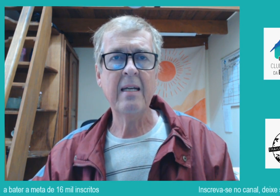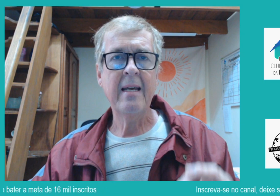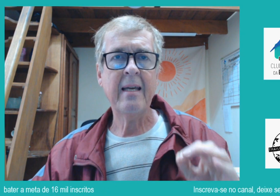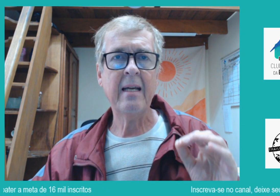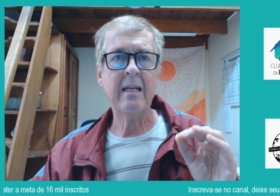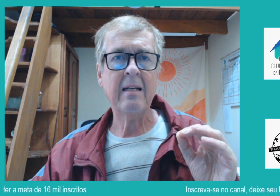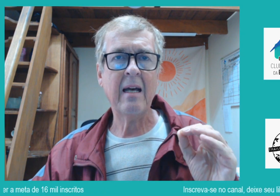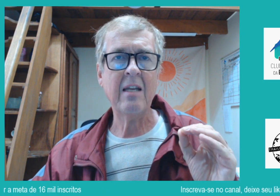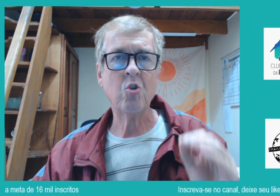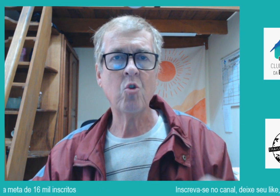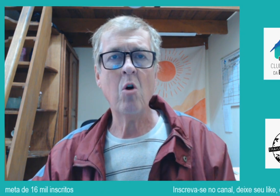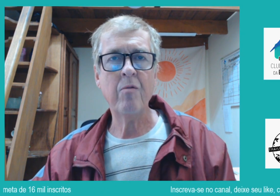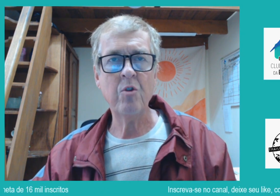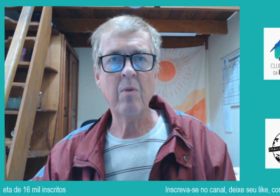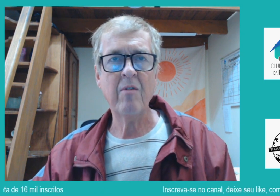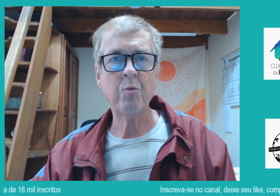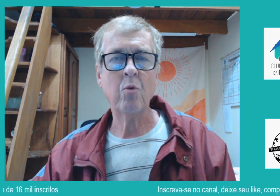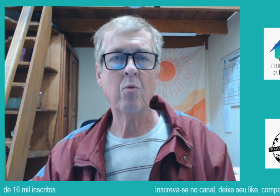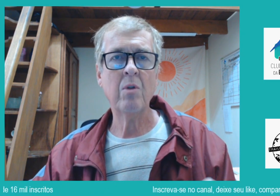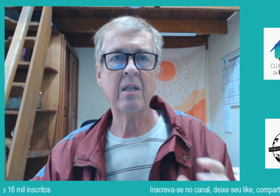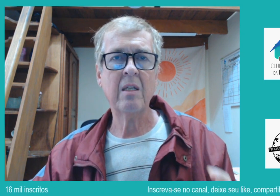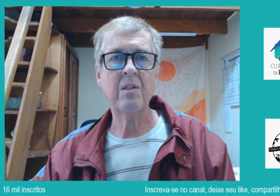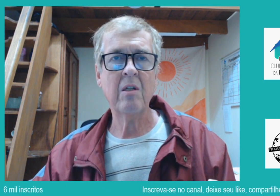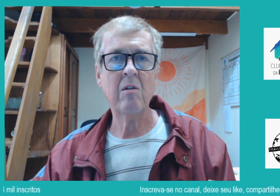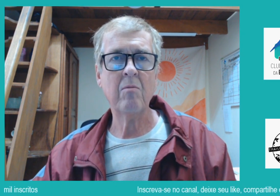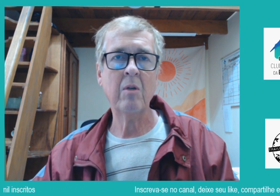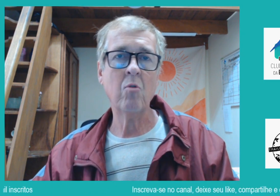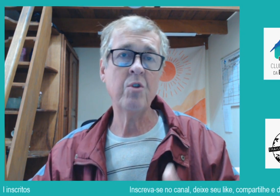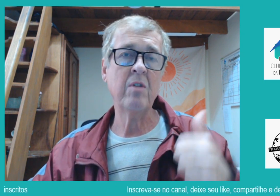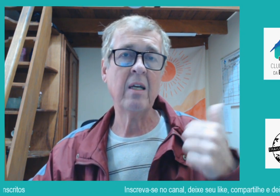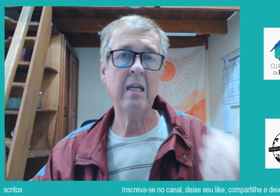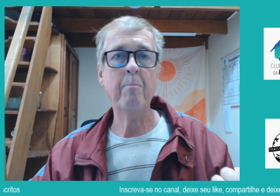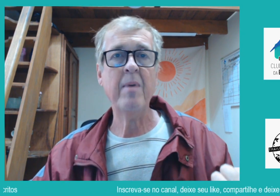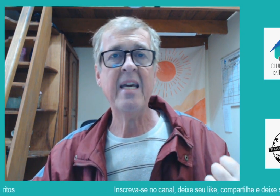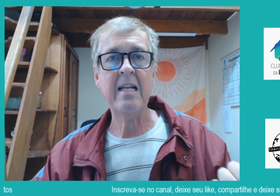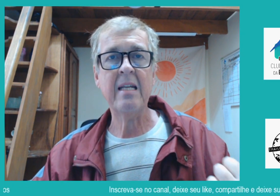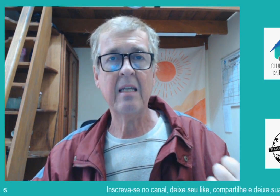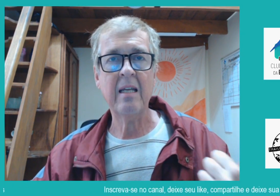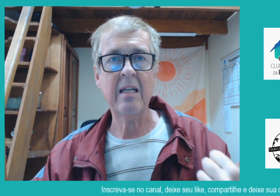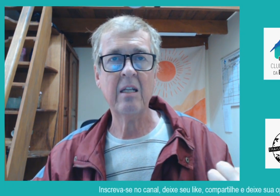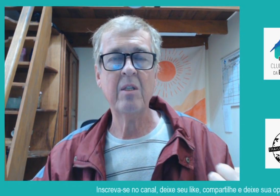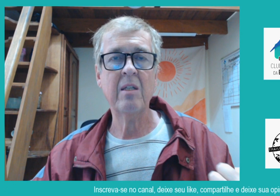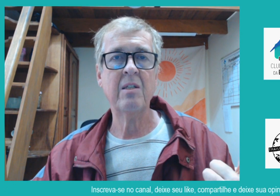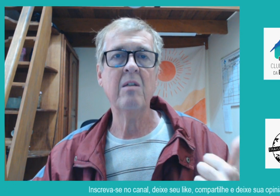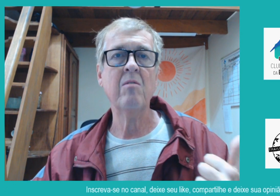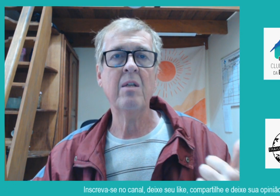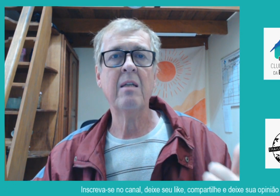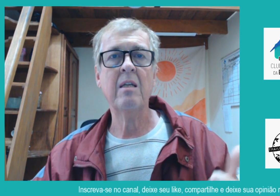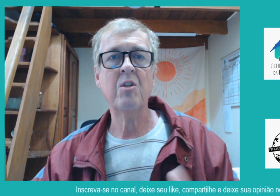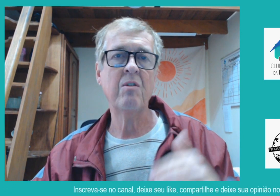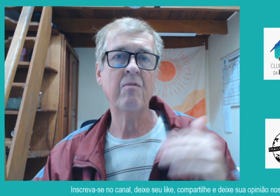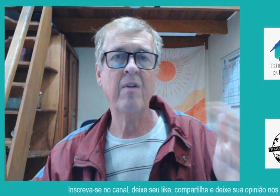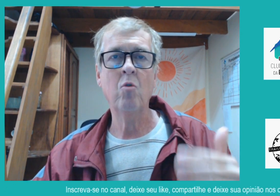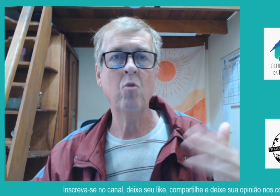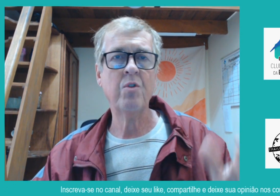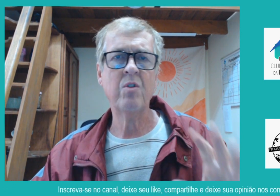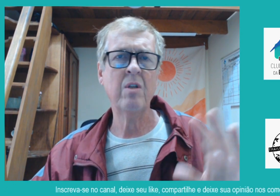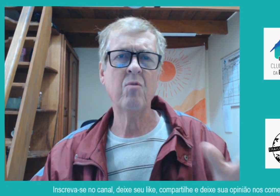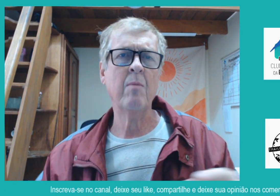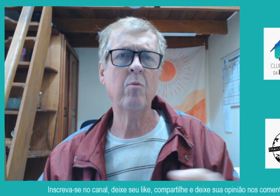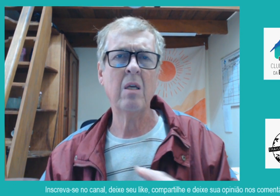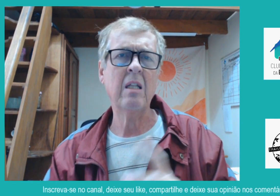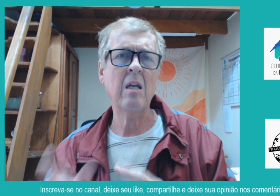bem bacana ela resolve de uma vez por todas a questão em que os índios daquele PL que está em tramitação né que a gente